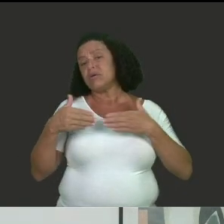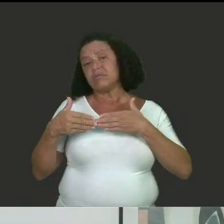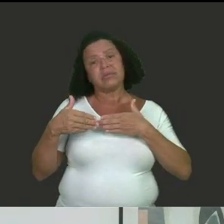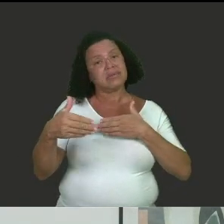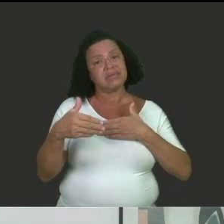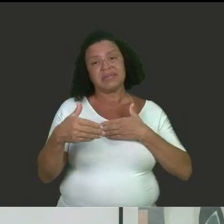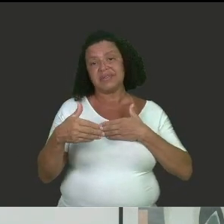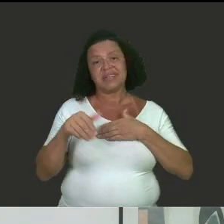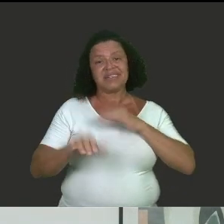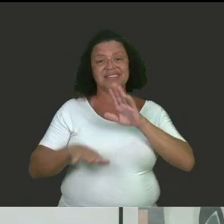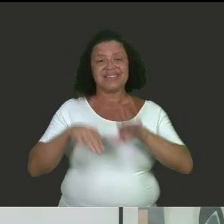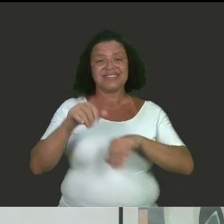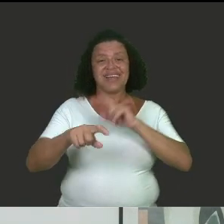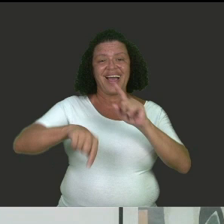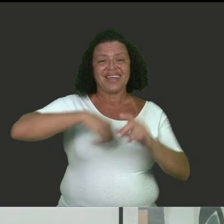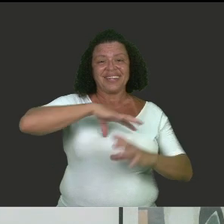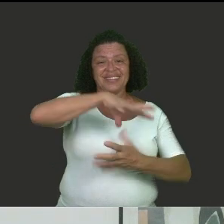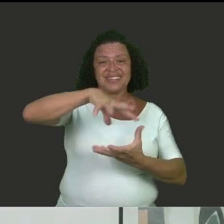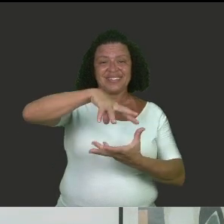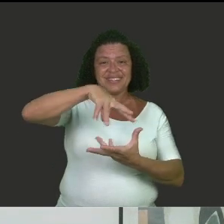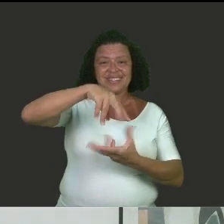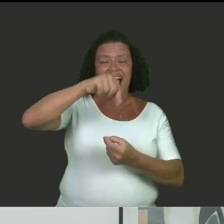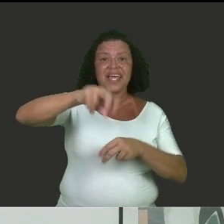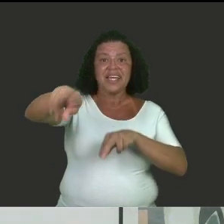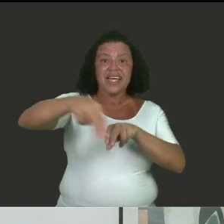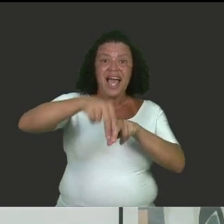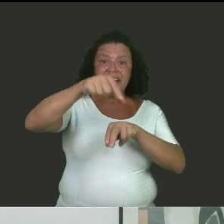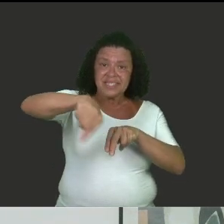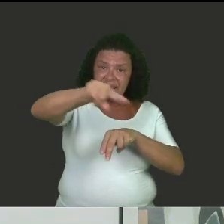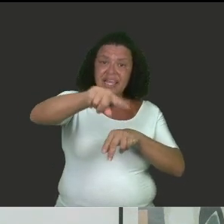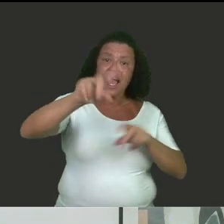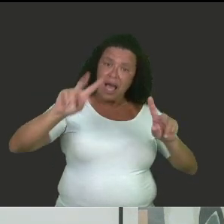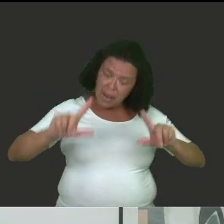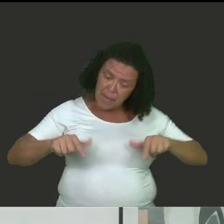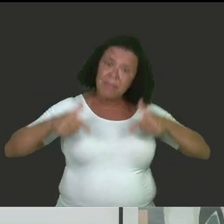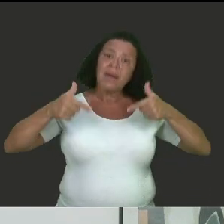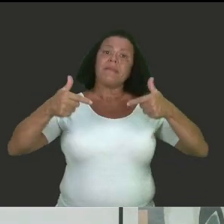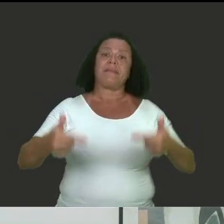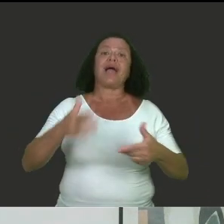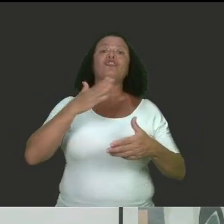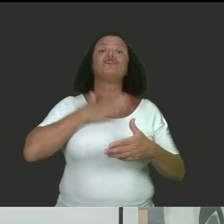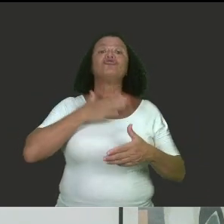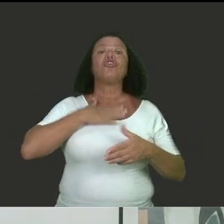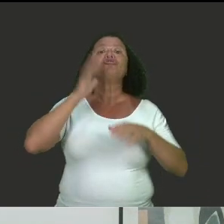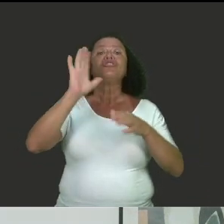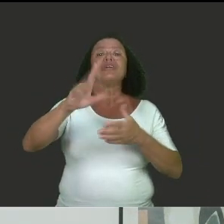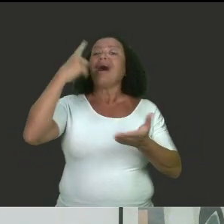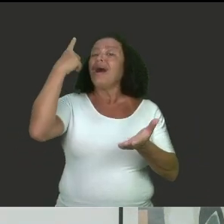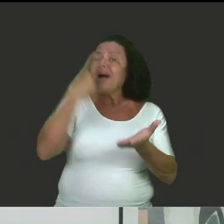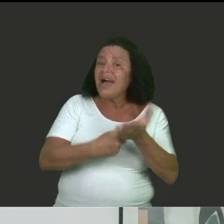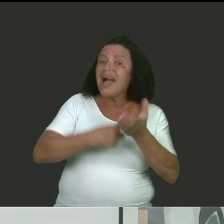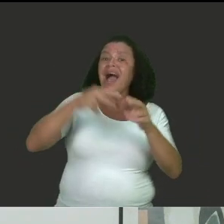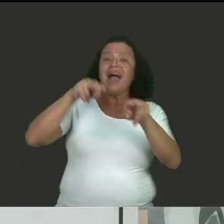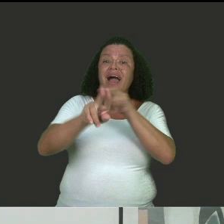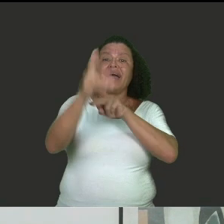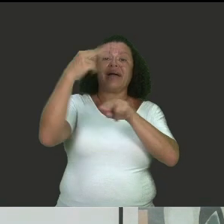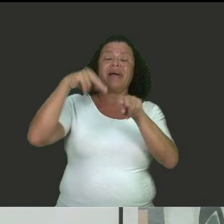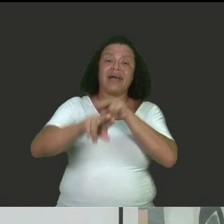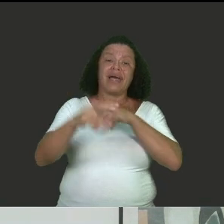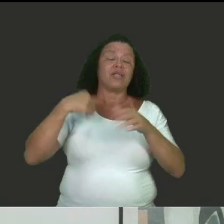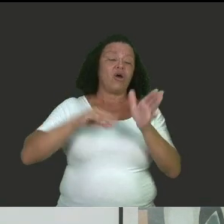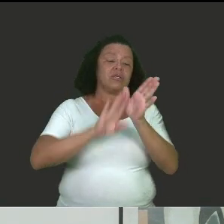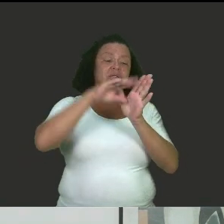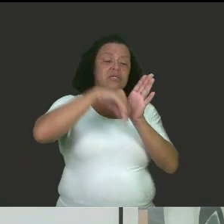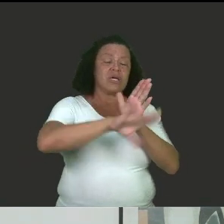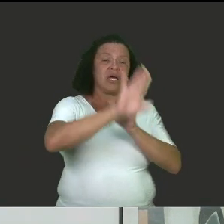Aquilo que está acontecendo muitas vezes faz parte do nosso plano reencarnatório, das nossas provas e das nossas